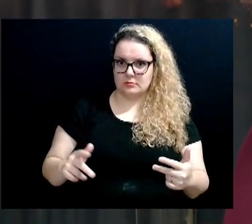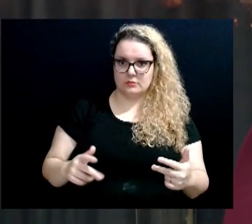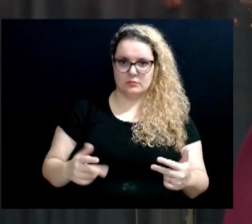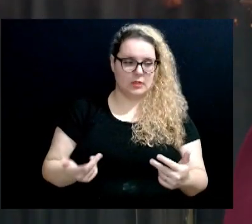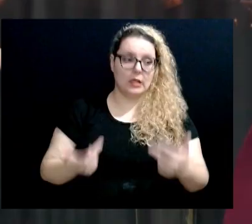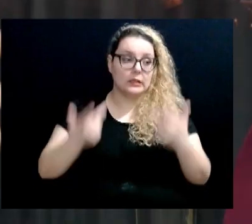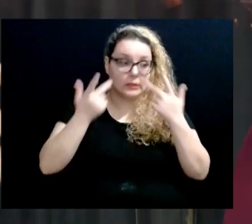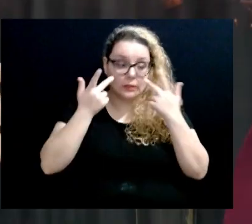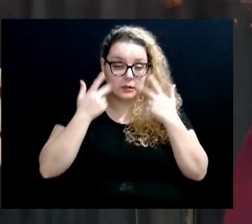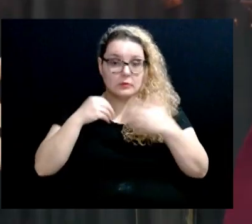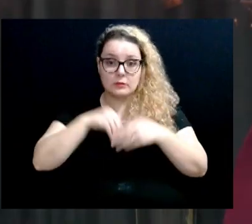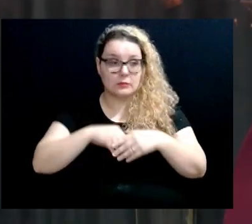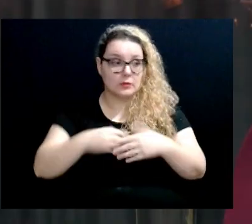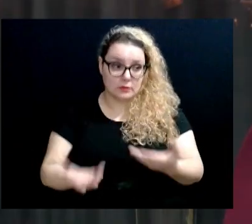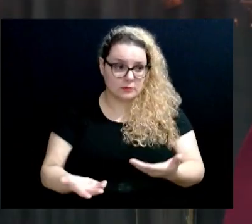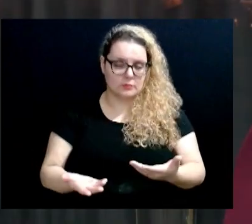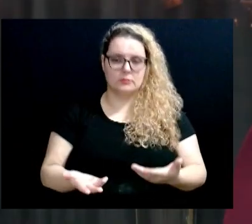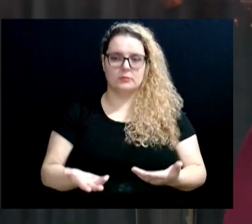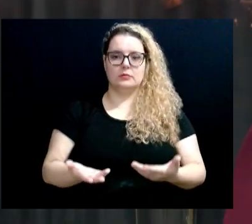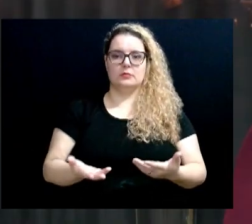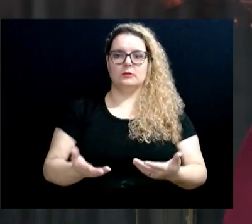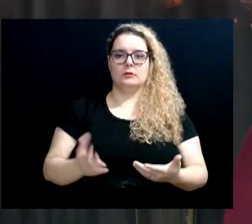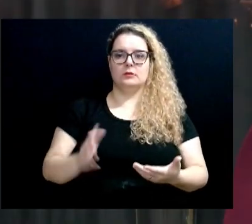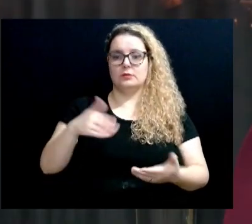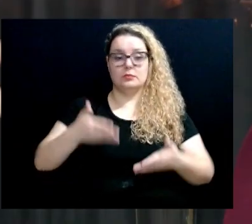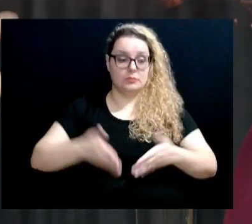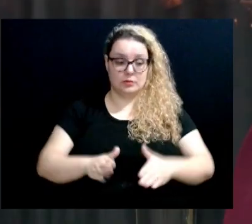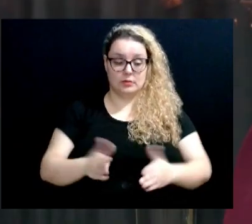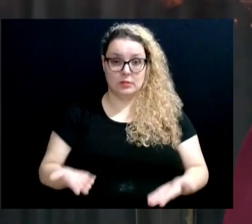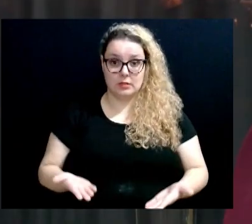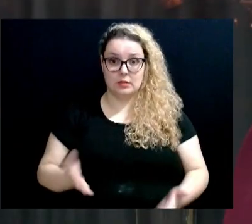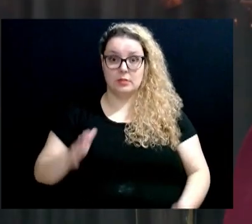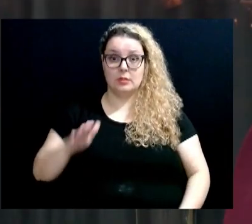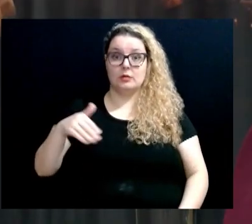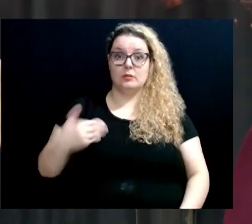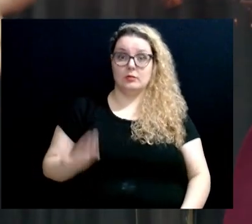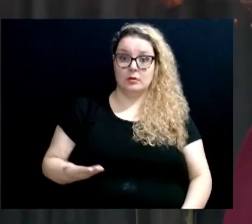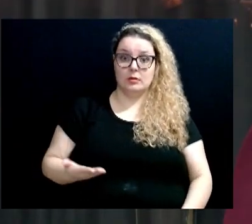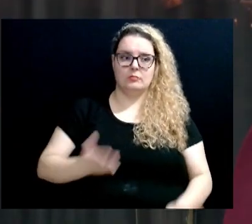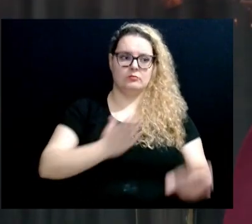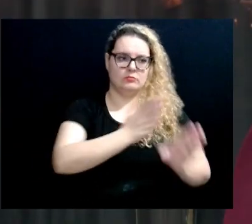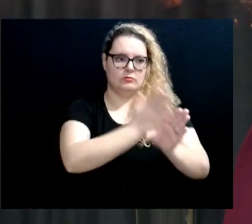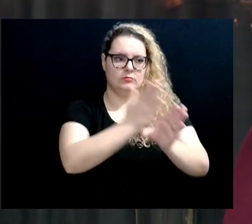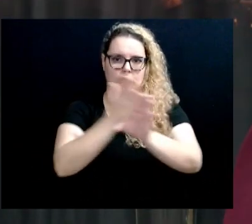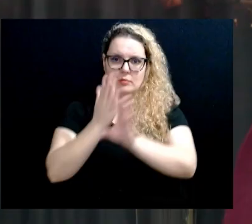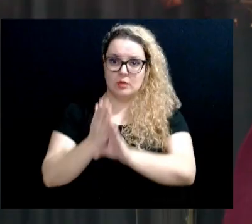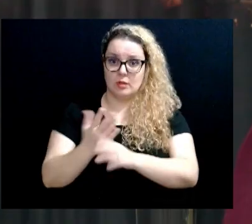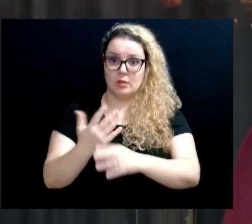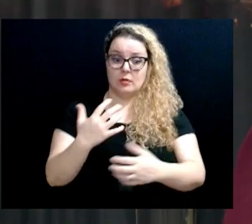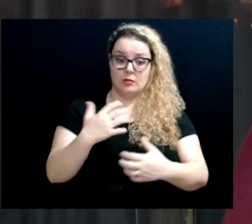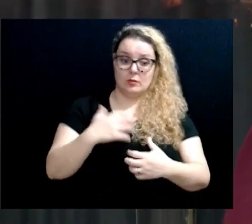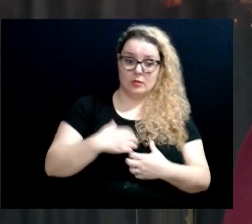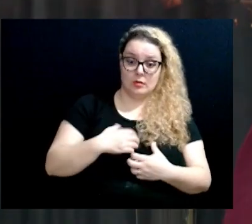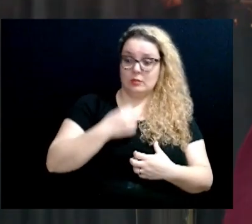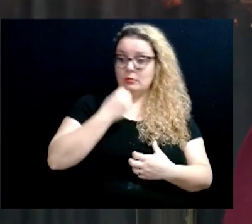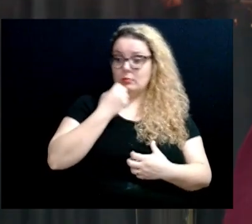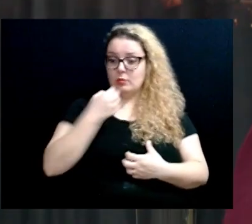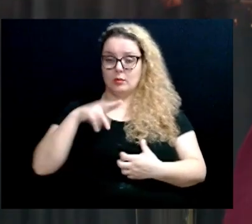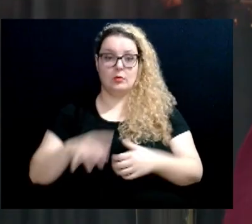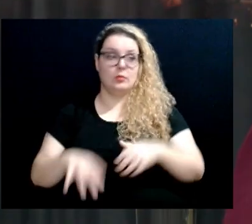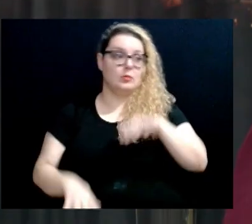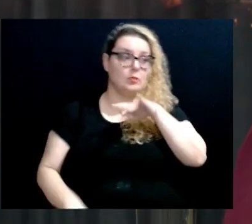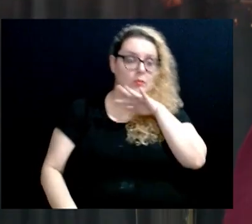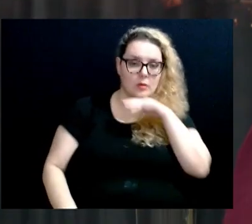isso desde o momento que a gente nasce. A partir do momento que a gente identifica como um sentimento sendo bom ou ruim, a gente tenta